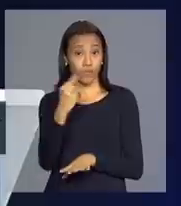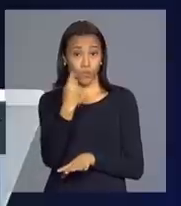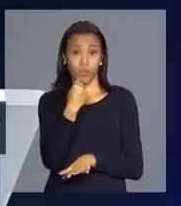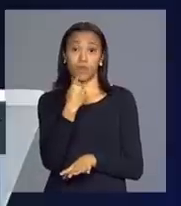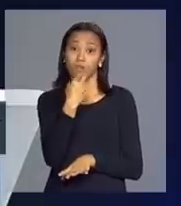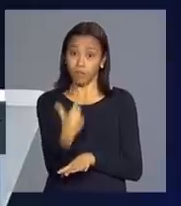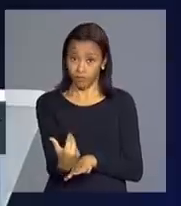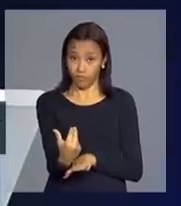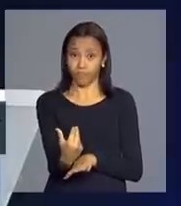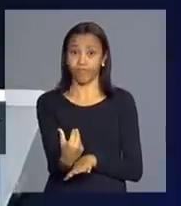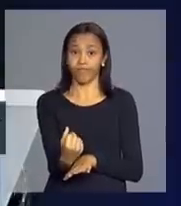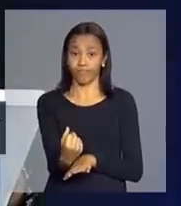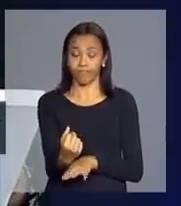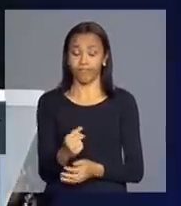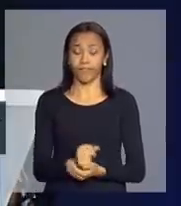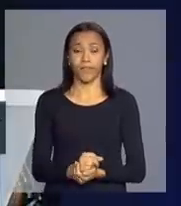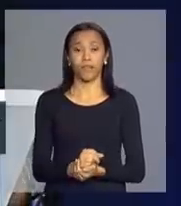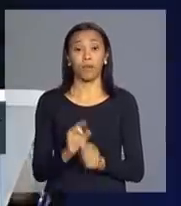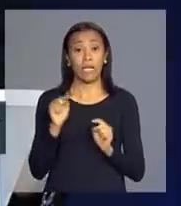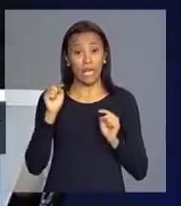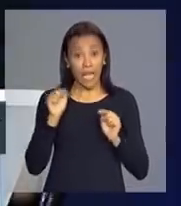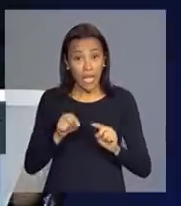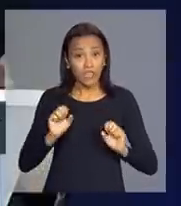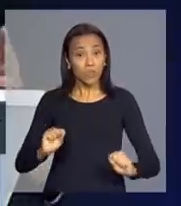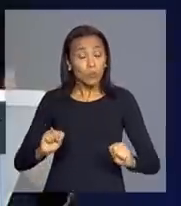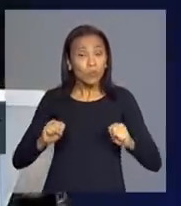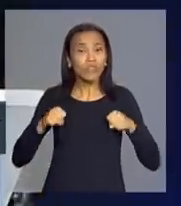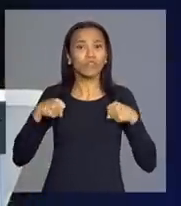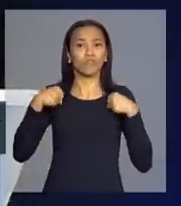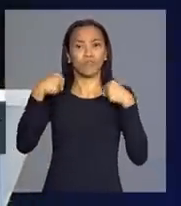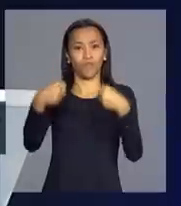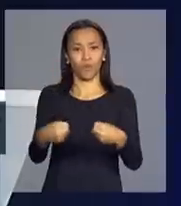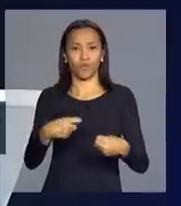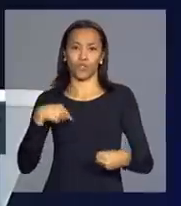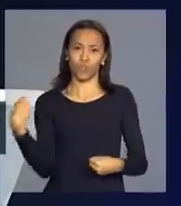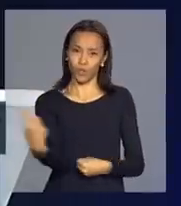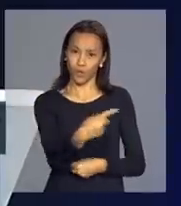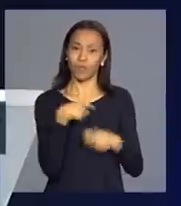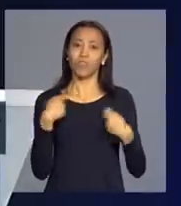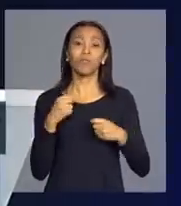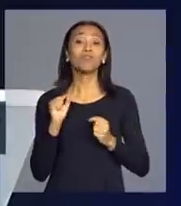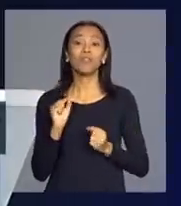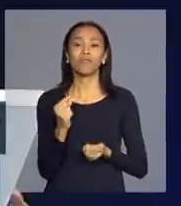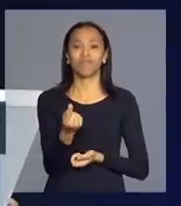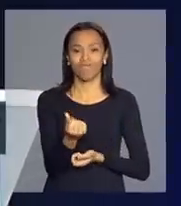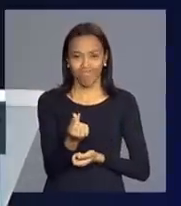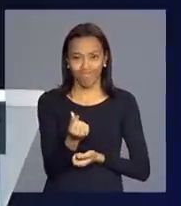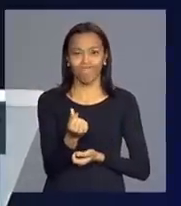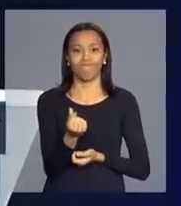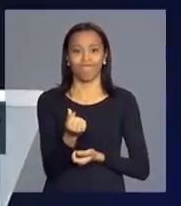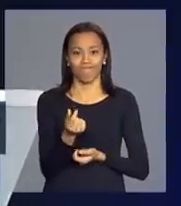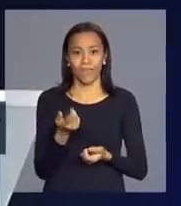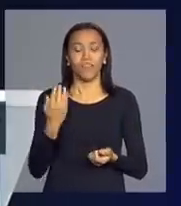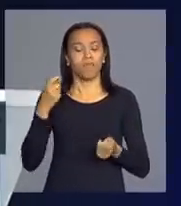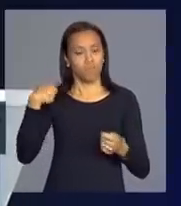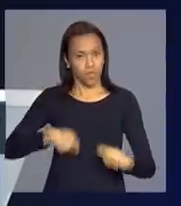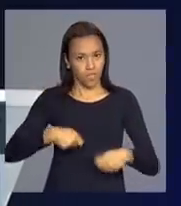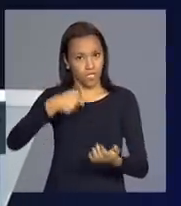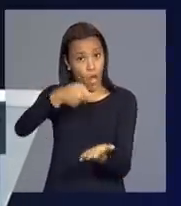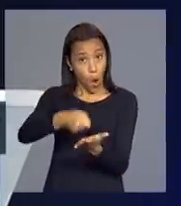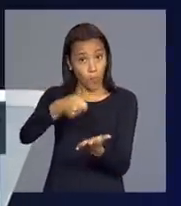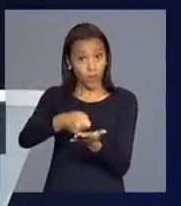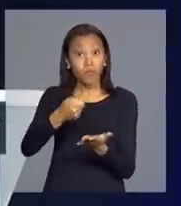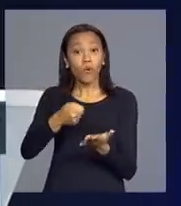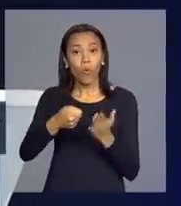isso. Este é um esforço para o qual nós precisamos de recursos e tem de ser obrigatório em